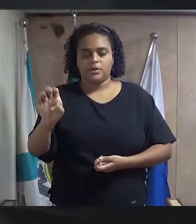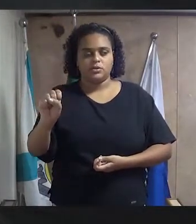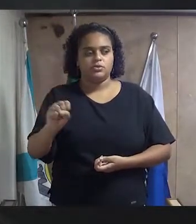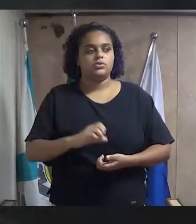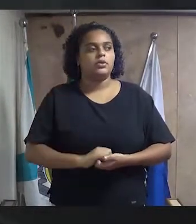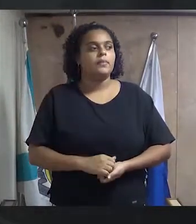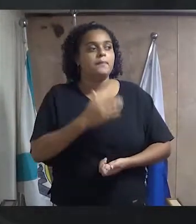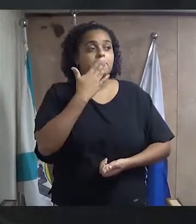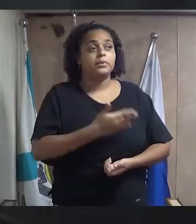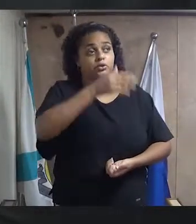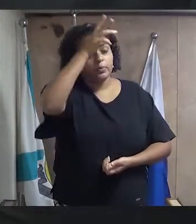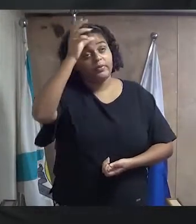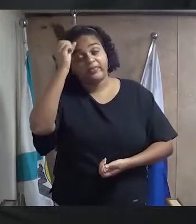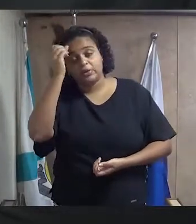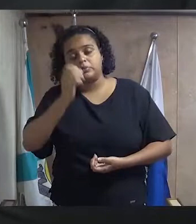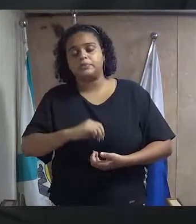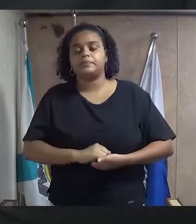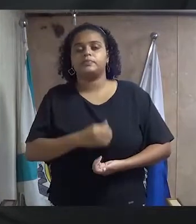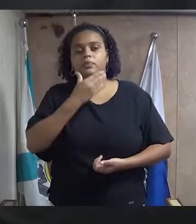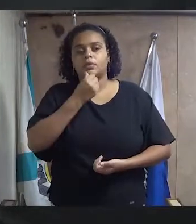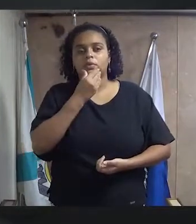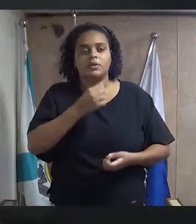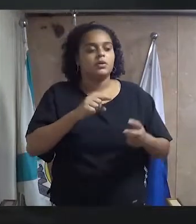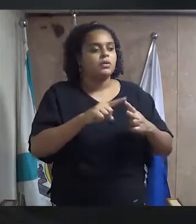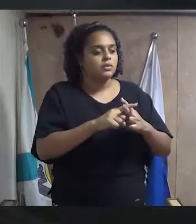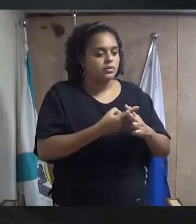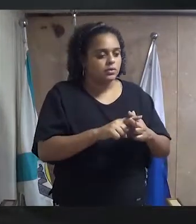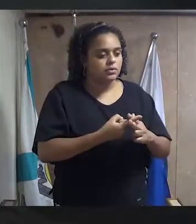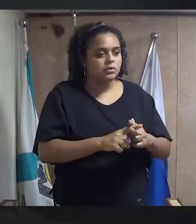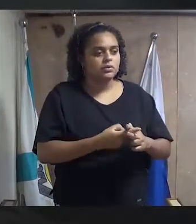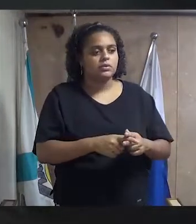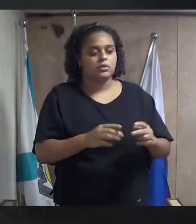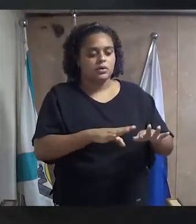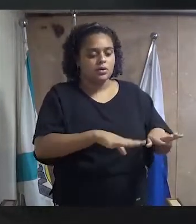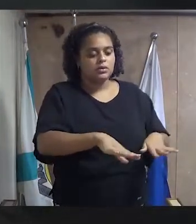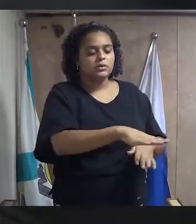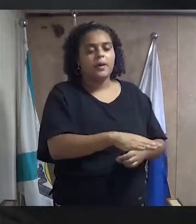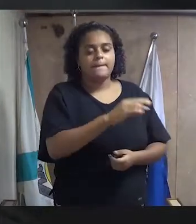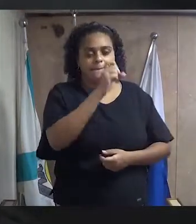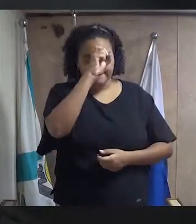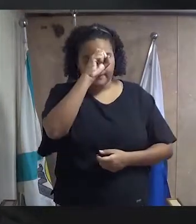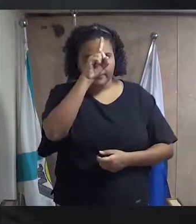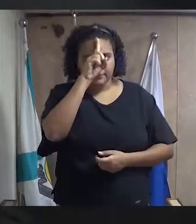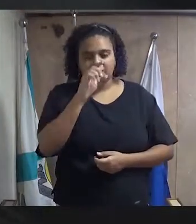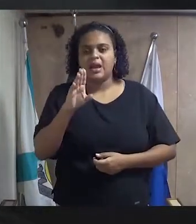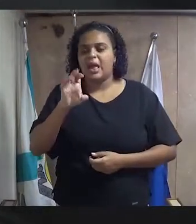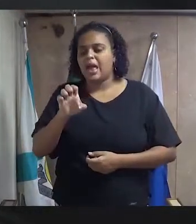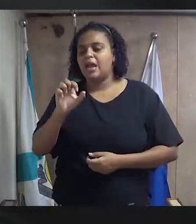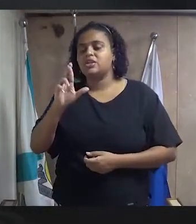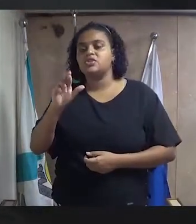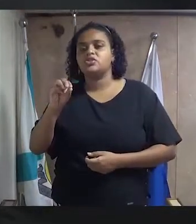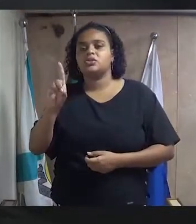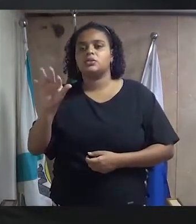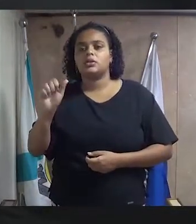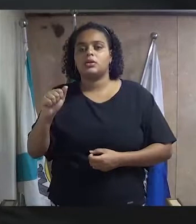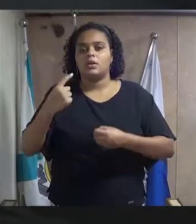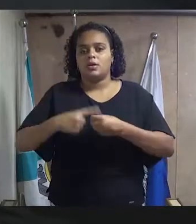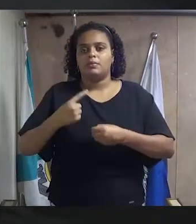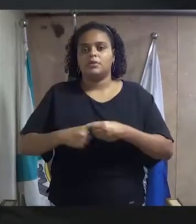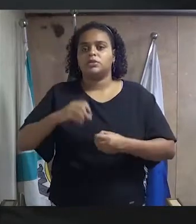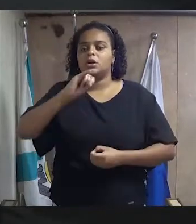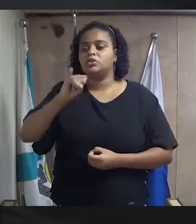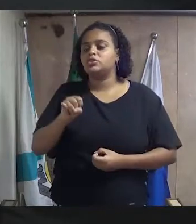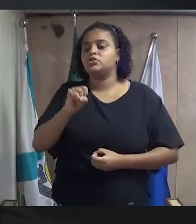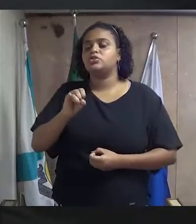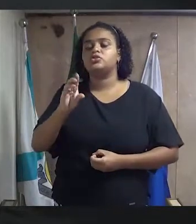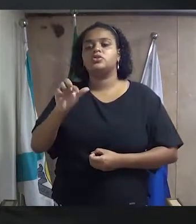ao excelentíssimo senhor prefeito a reforma geral da unidade básica de saúde Edna Salles, localizada no bairro Jardim de